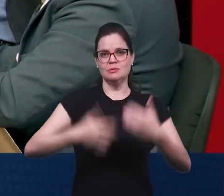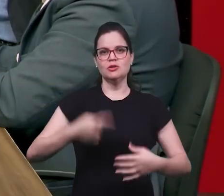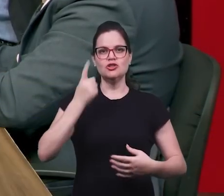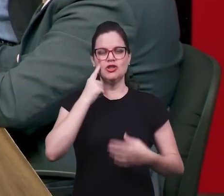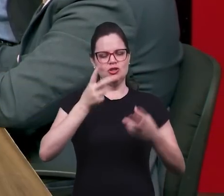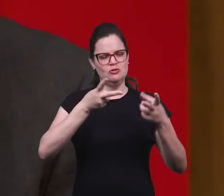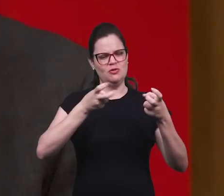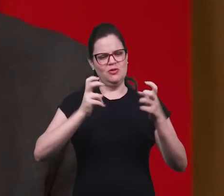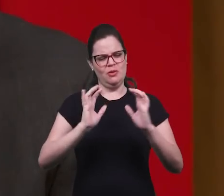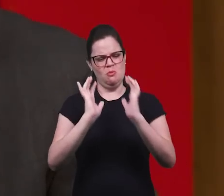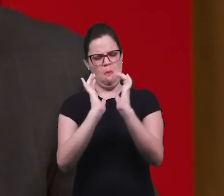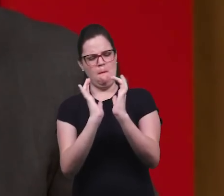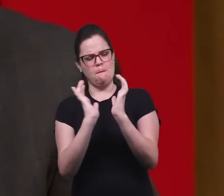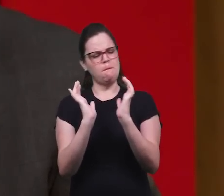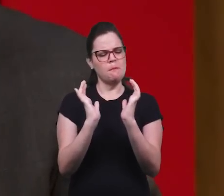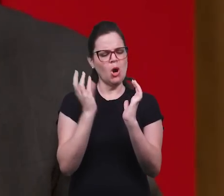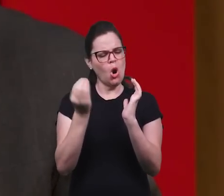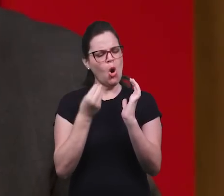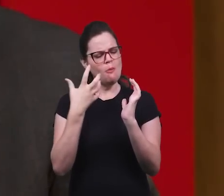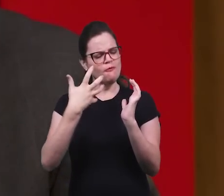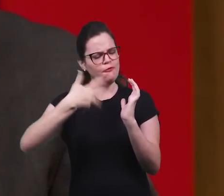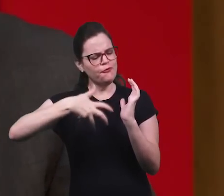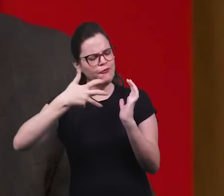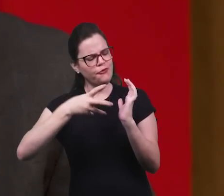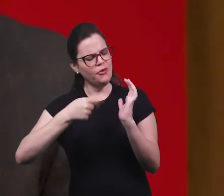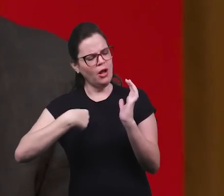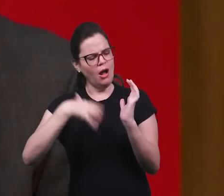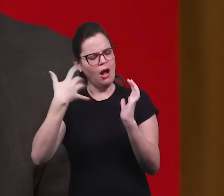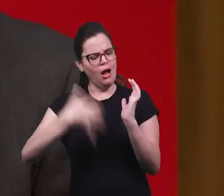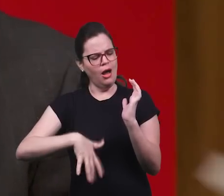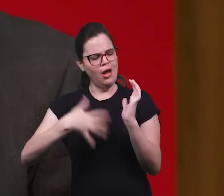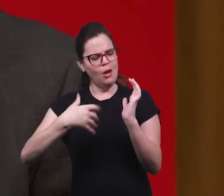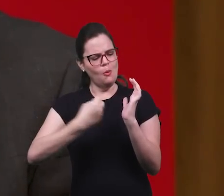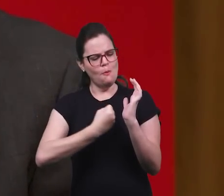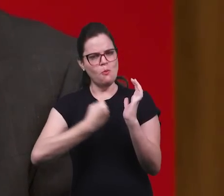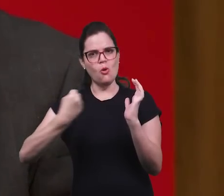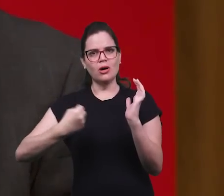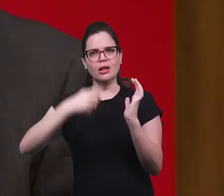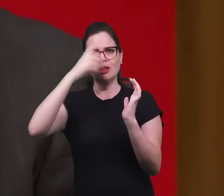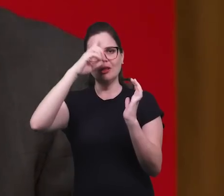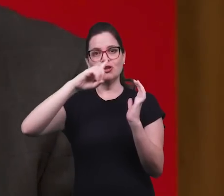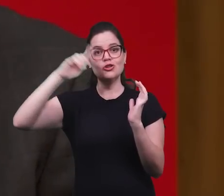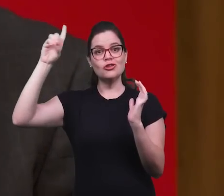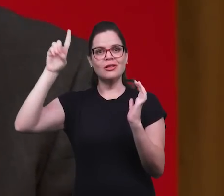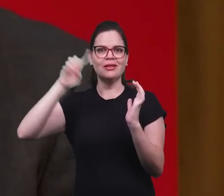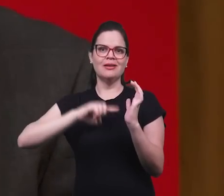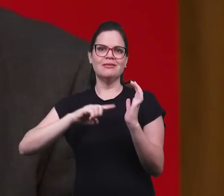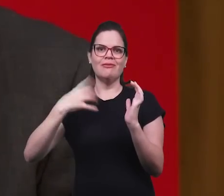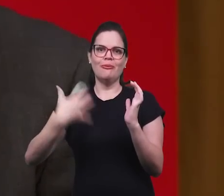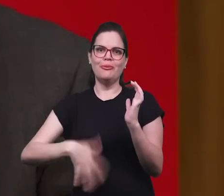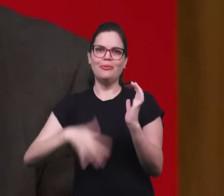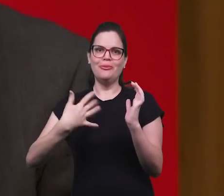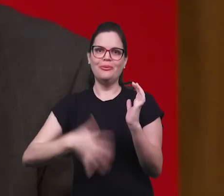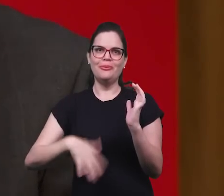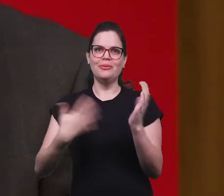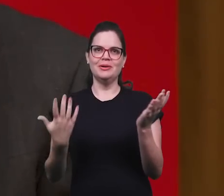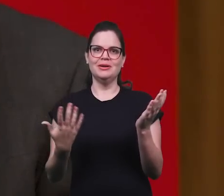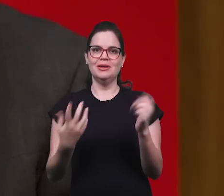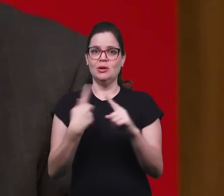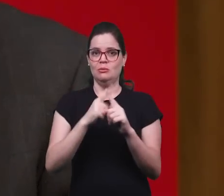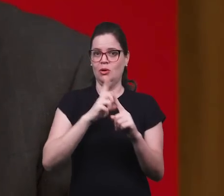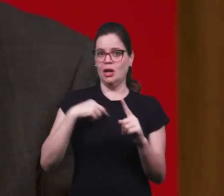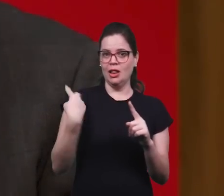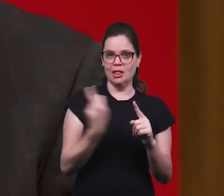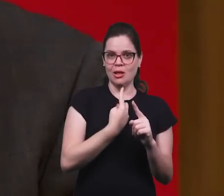nosso Deus na criação de fazer algo tão extraordinário, né? E que tudo que o homem ele é capaz de fazer foi porque